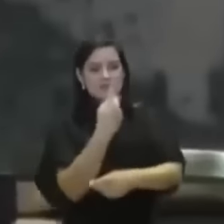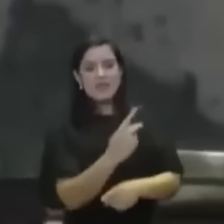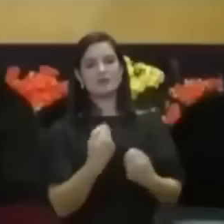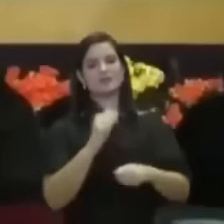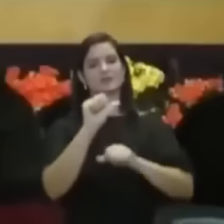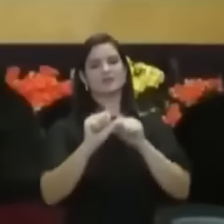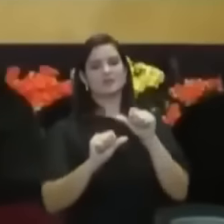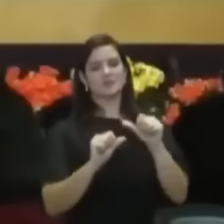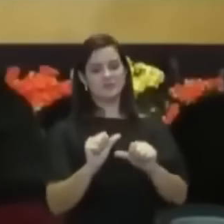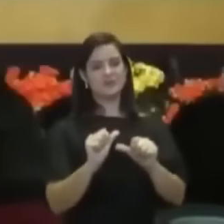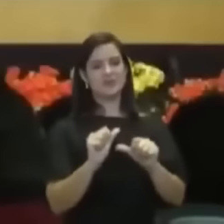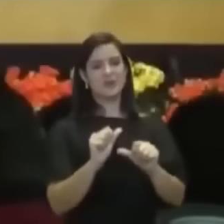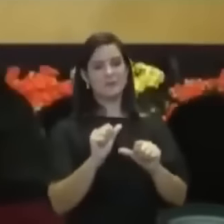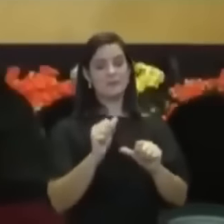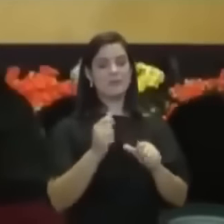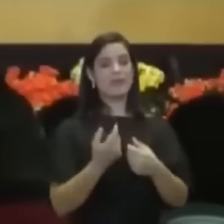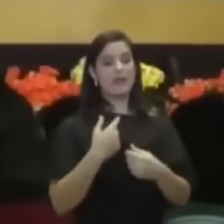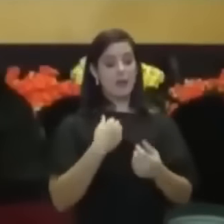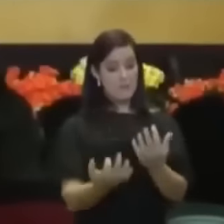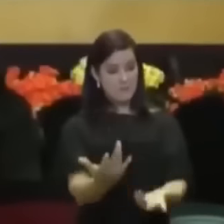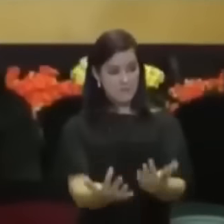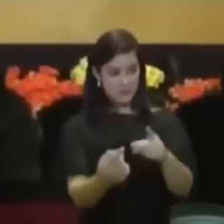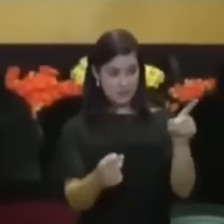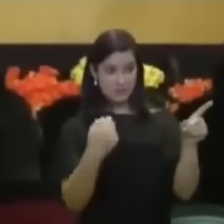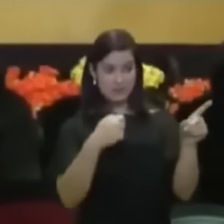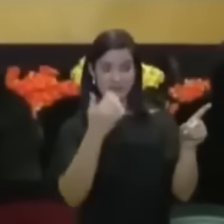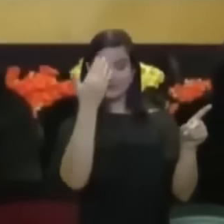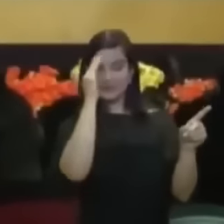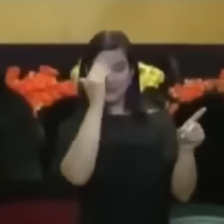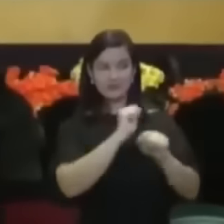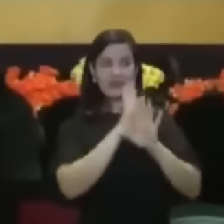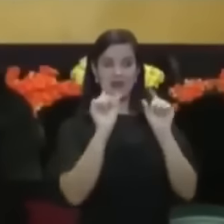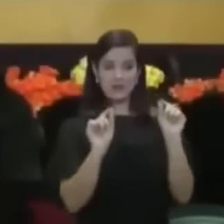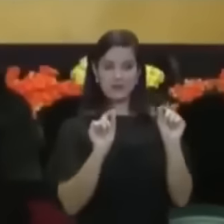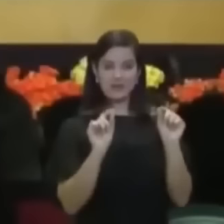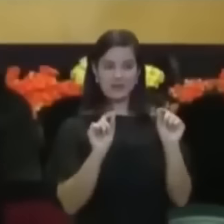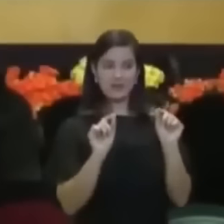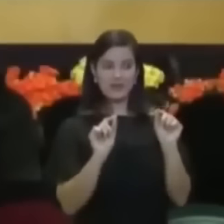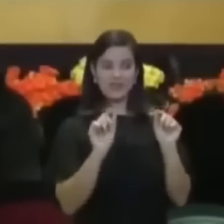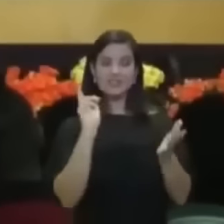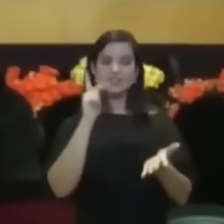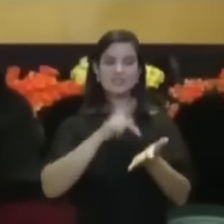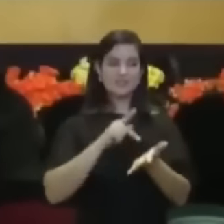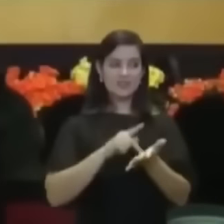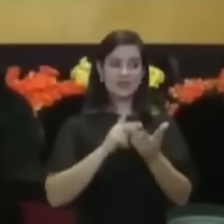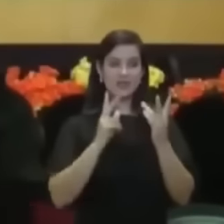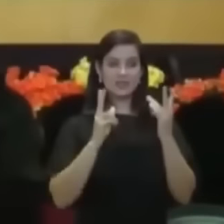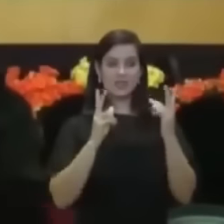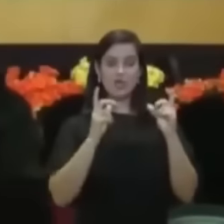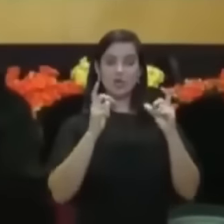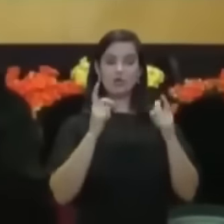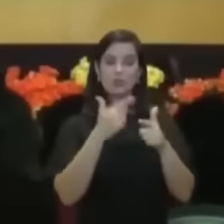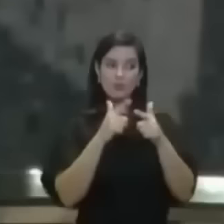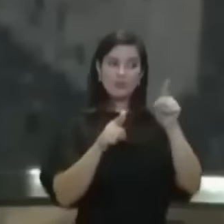para Pedro: Pedro, eu coloquei esse braseiro aqui para você entender uma coisa, meu filho. Exatamente na geografia que você caiu,